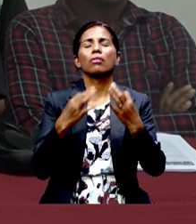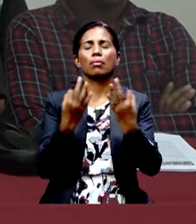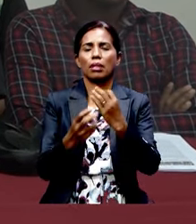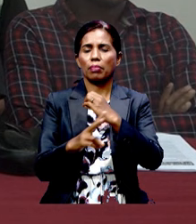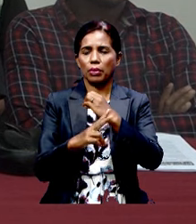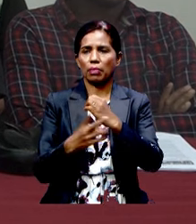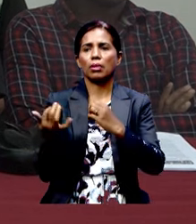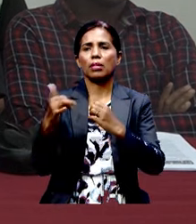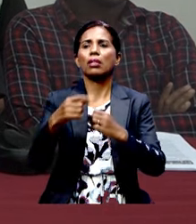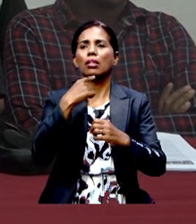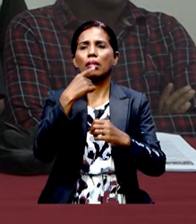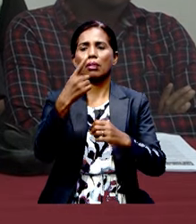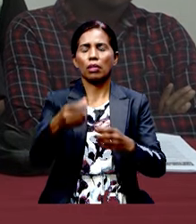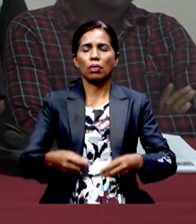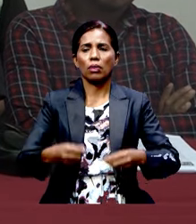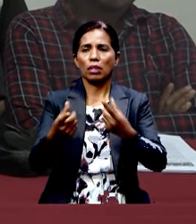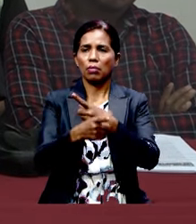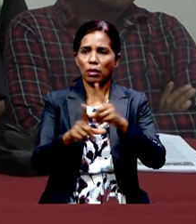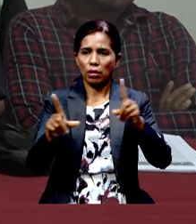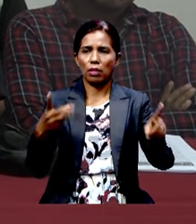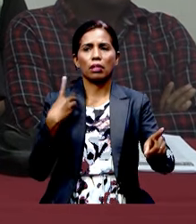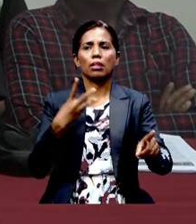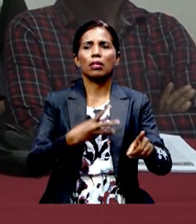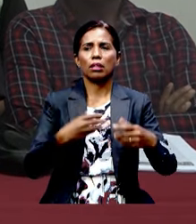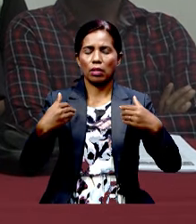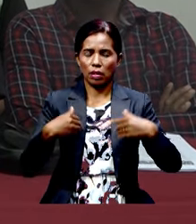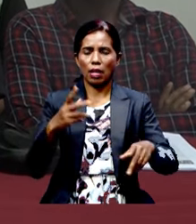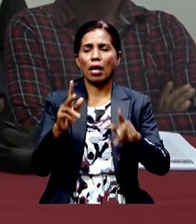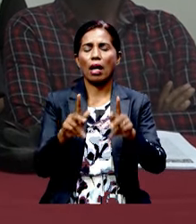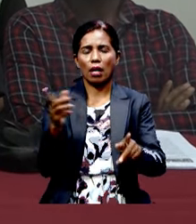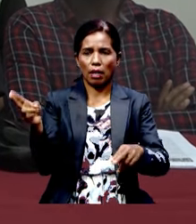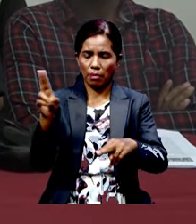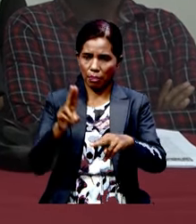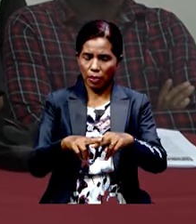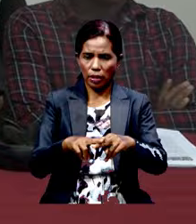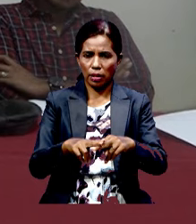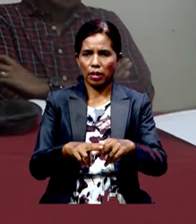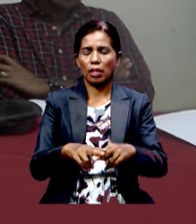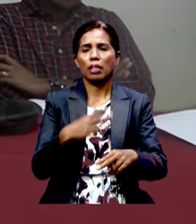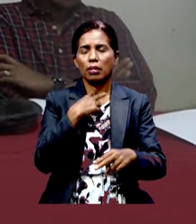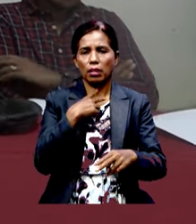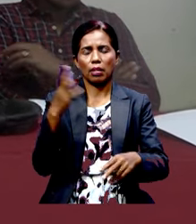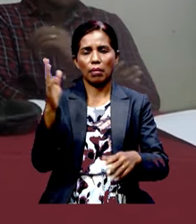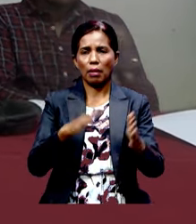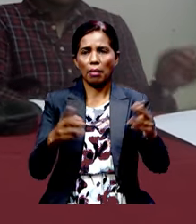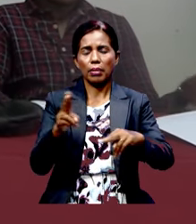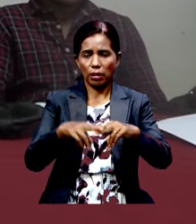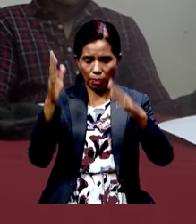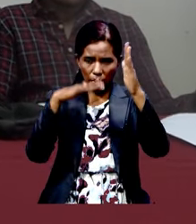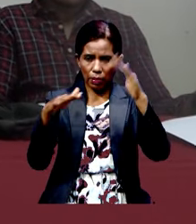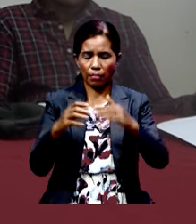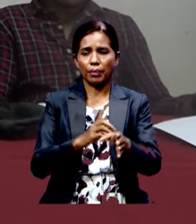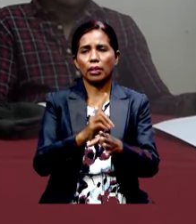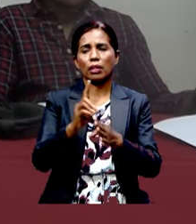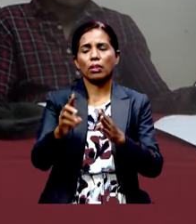significa kata kita ita poliber radi ba ema ita musi ta iha komunidad ni amenta presa un skul sia bel amenta tan problema. Diretor Executivo